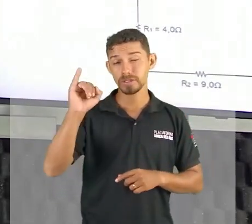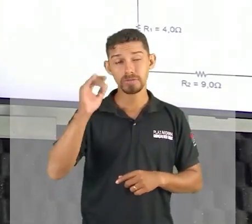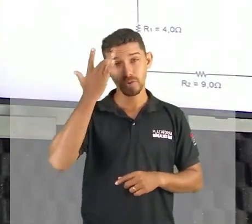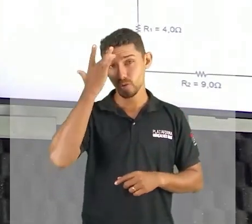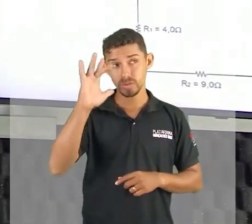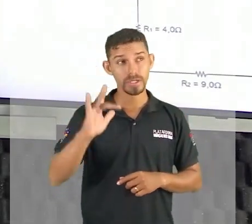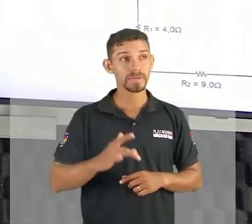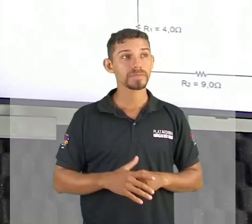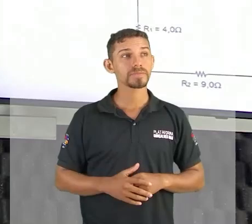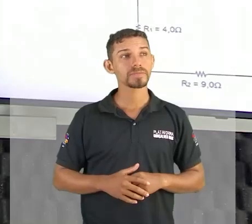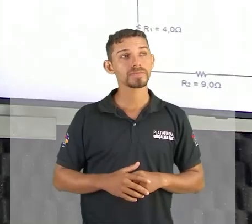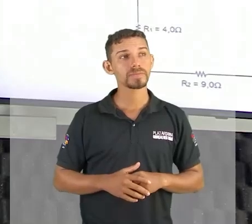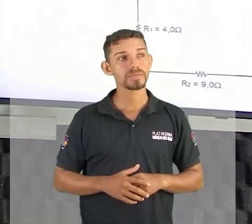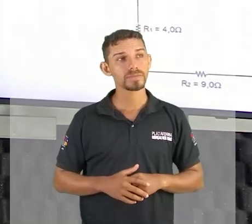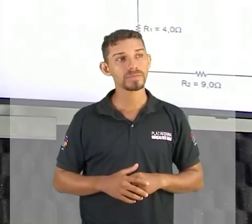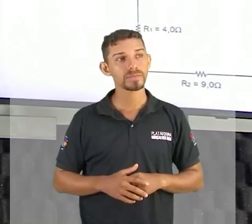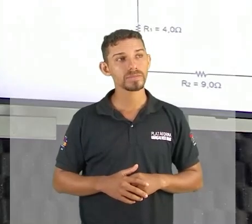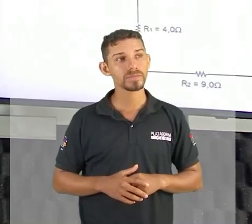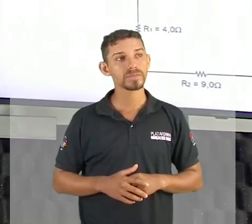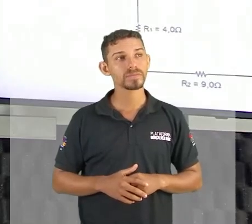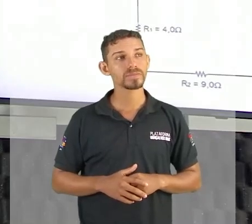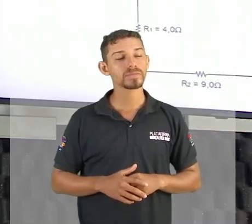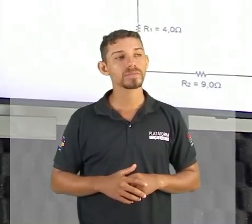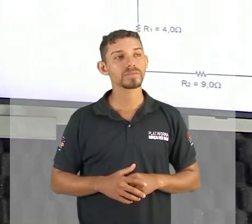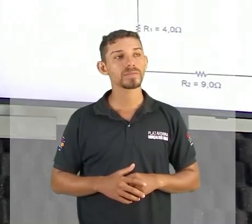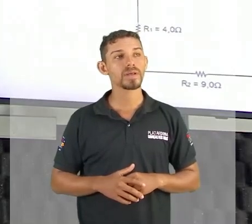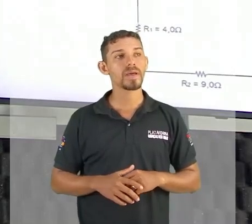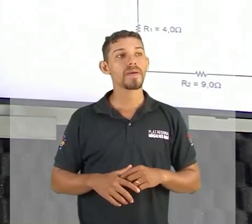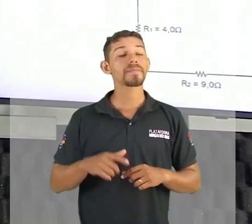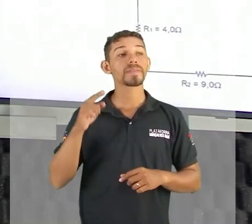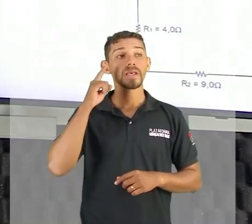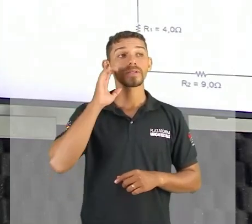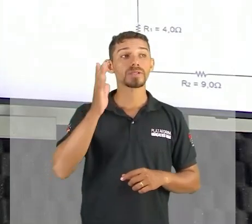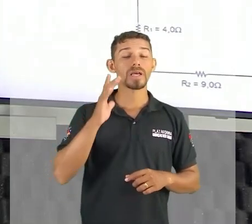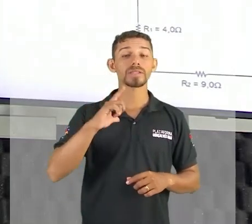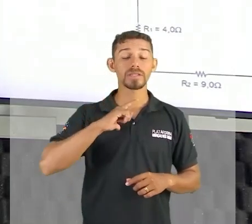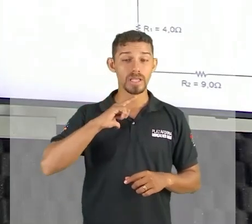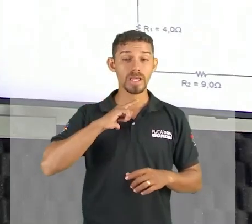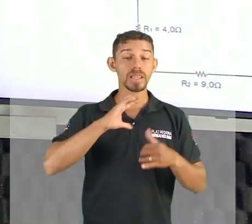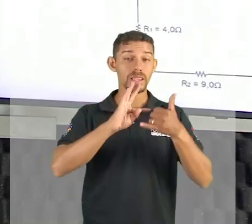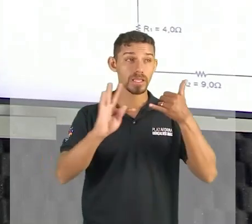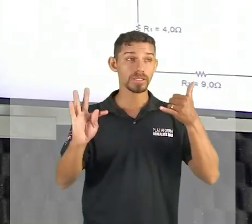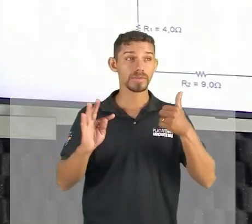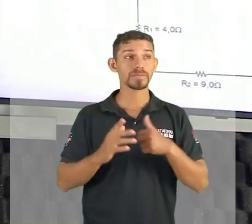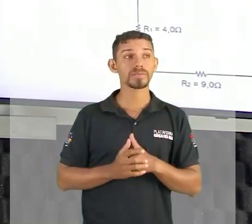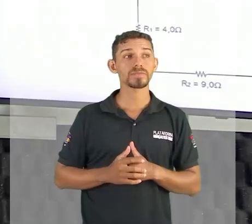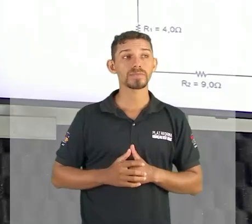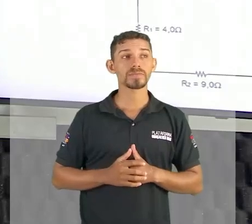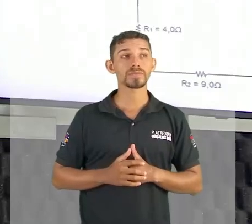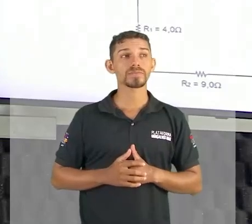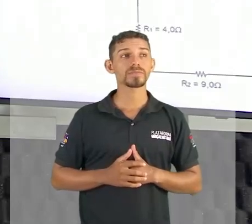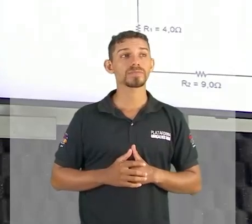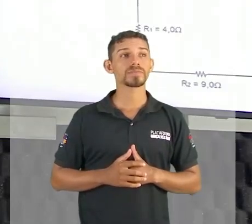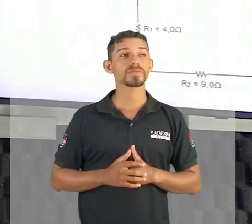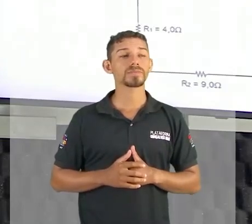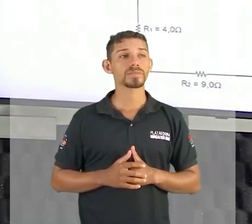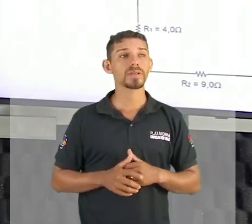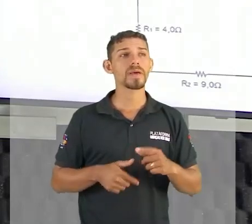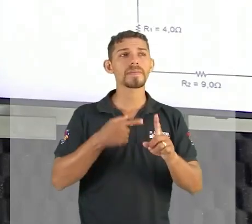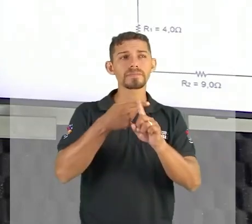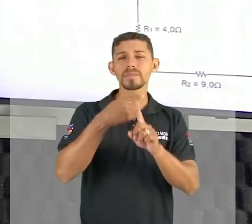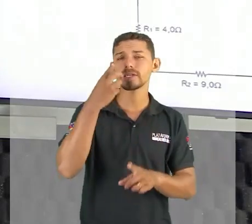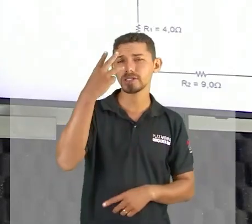sei vamos embora chegando nesse elemento aqui já tá a tensão bem aqui ó cheg pelo Polo positivo mais